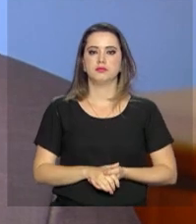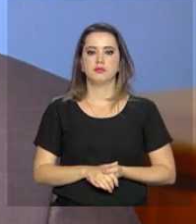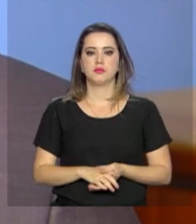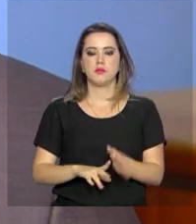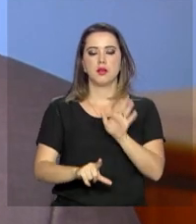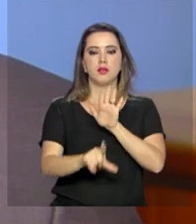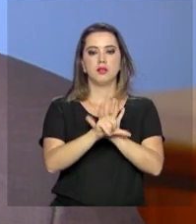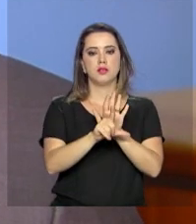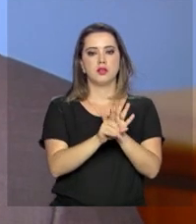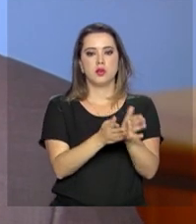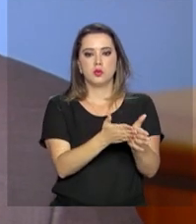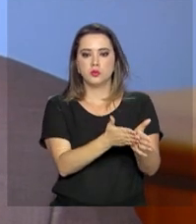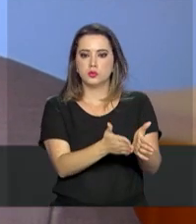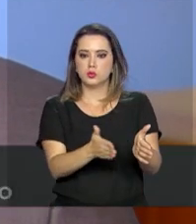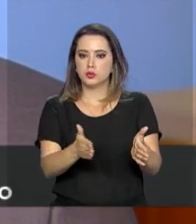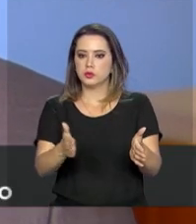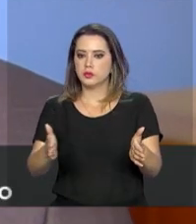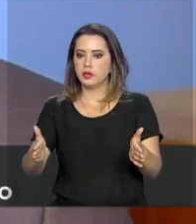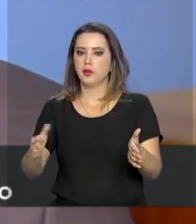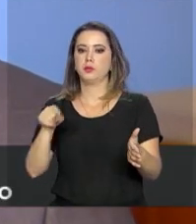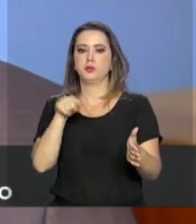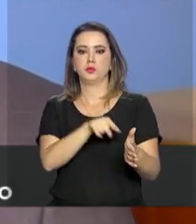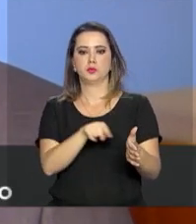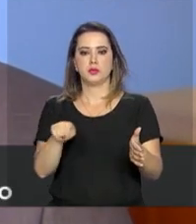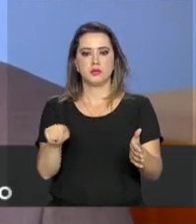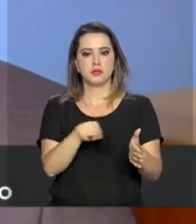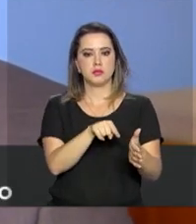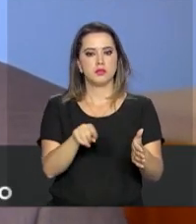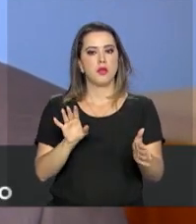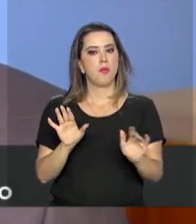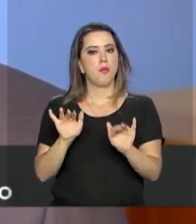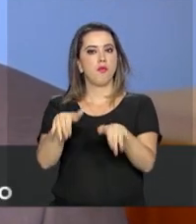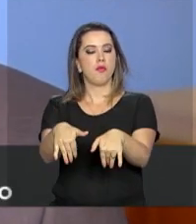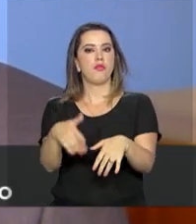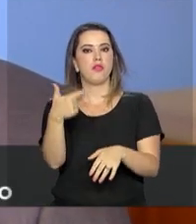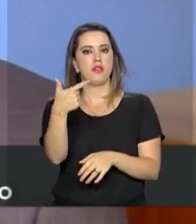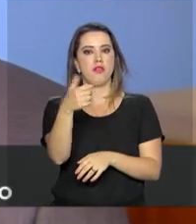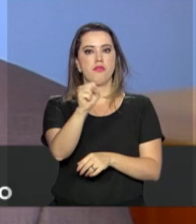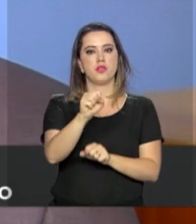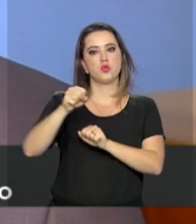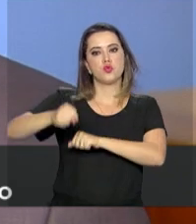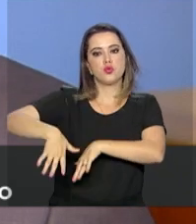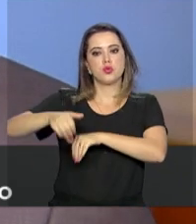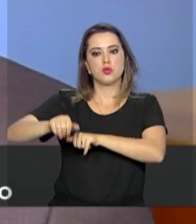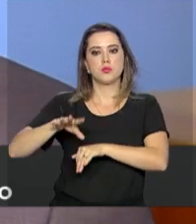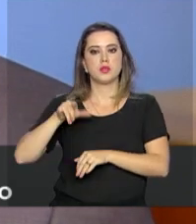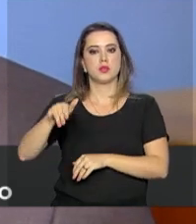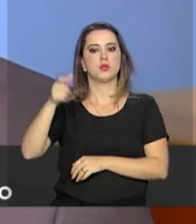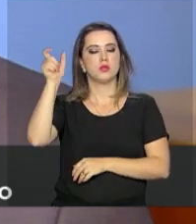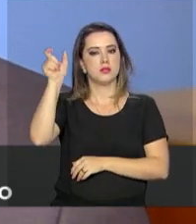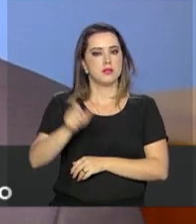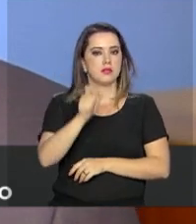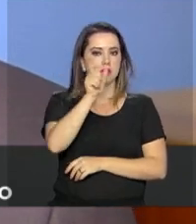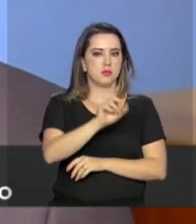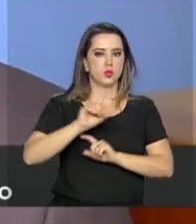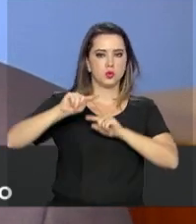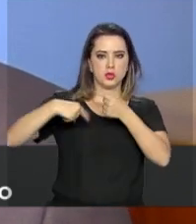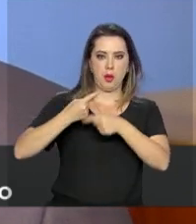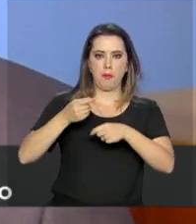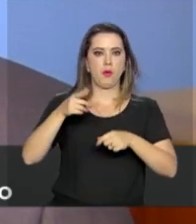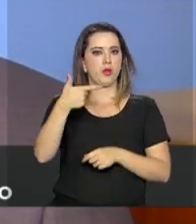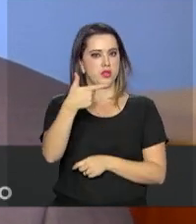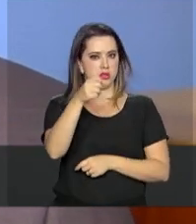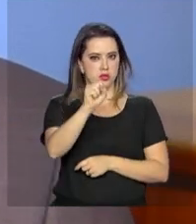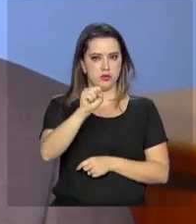colocou uma janela de tempo e essa janela e se encerra em 28 de setembro para todos os cotistas após esse prazo